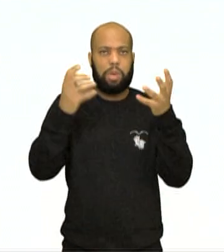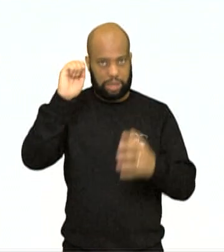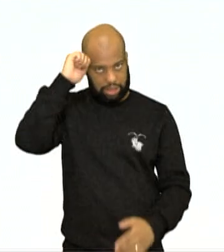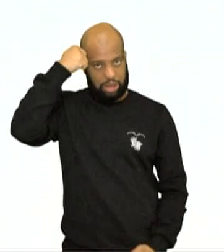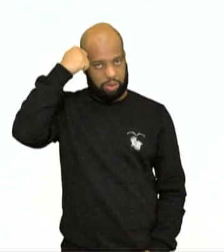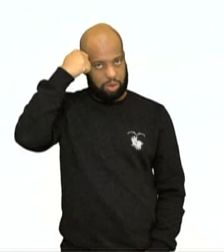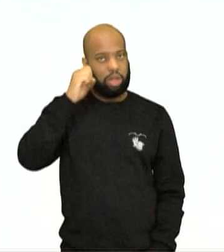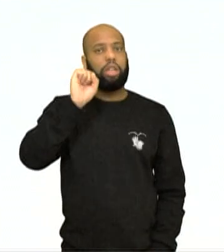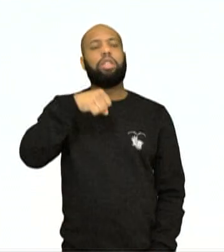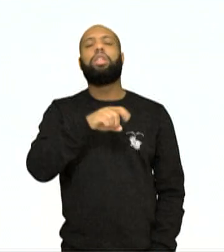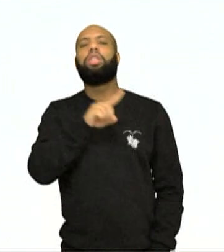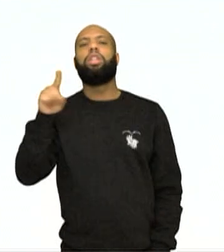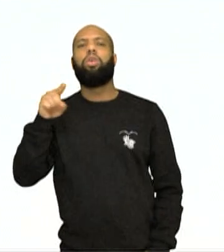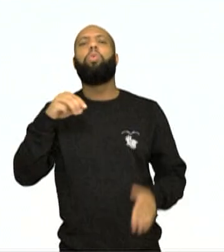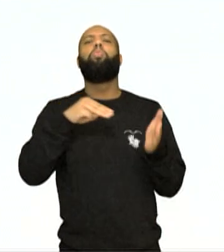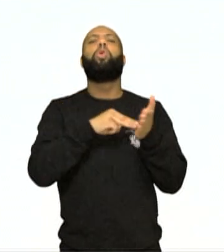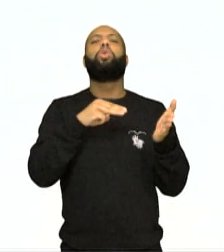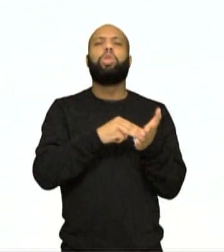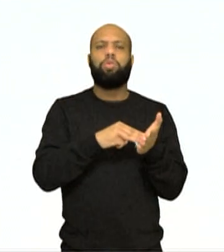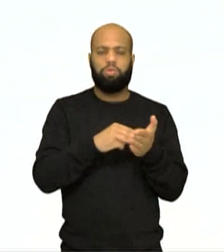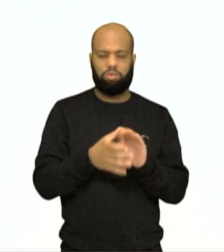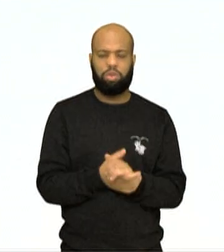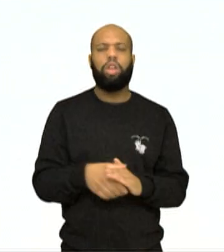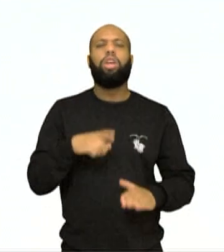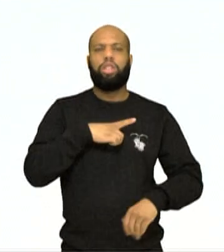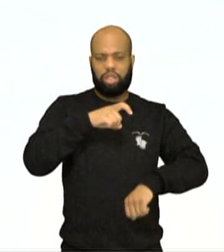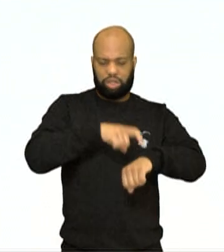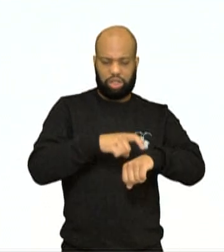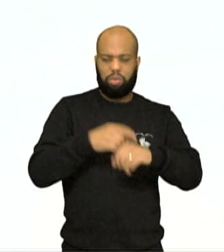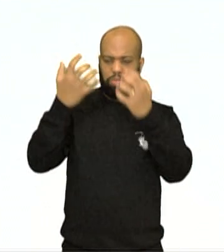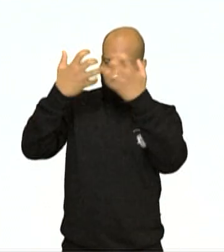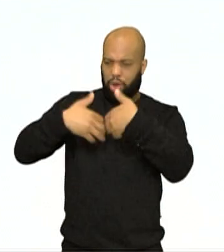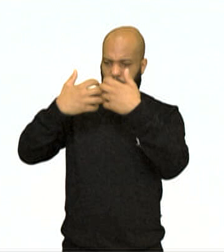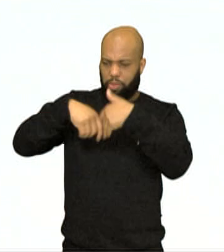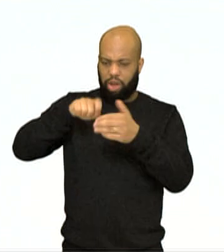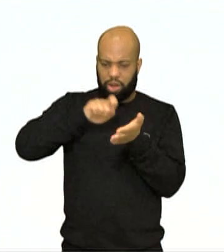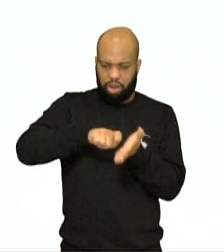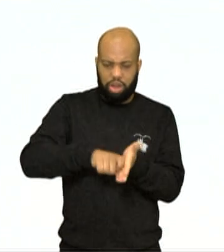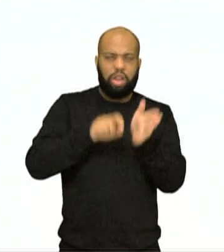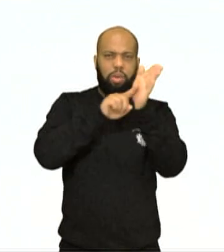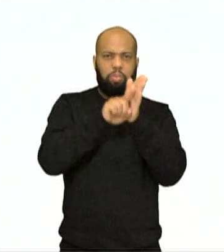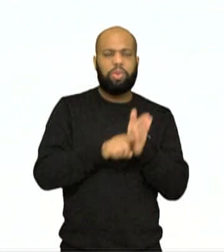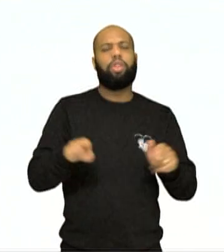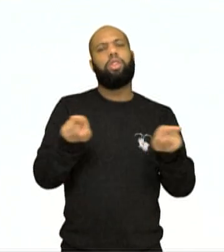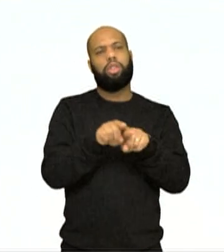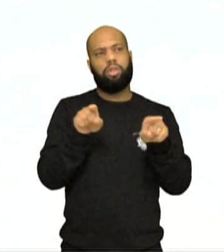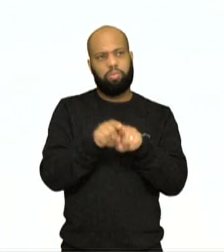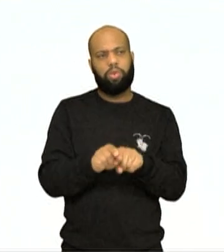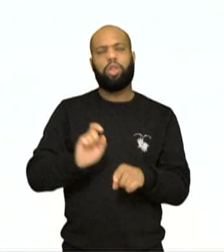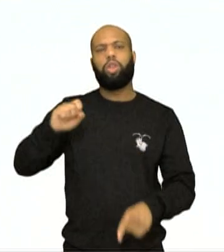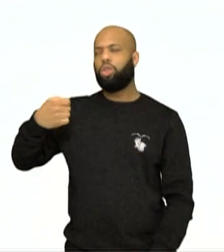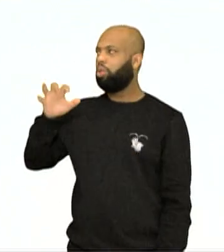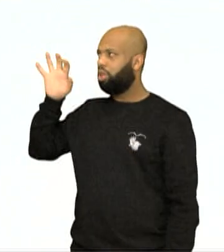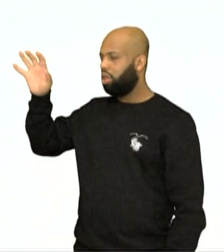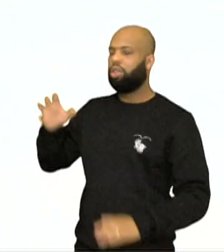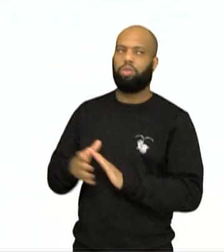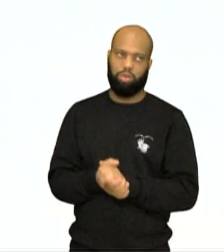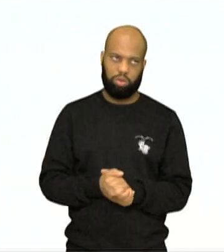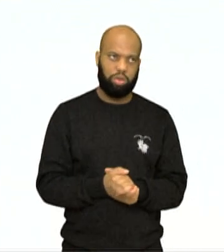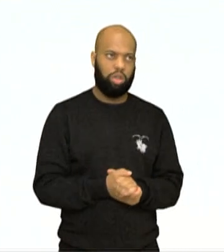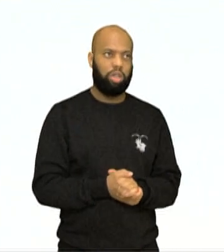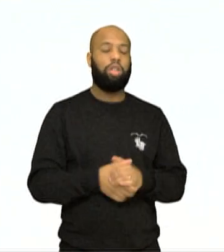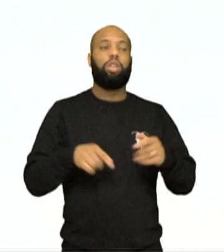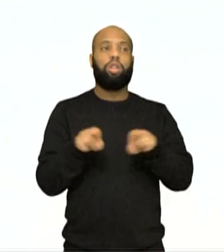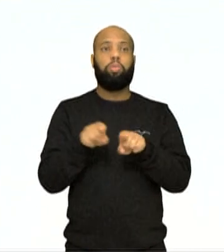Sim ou não? Por qual motivo? Então, vou dar um tempo para você pensar, pesquisar, ver uma boa parte que é